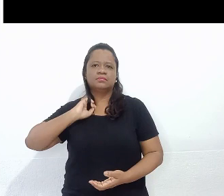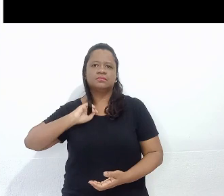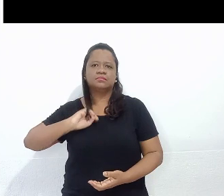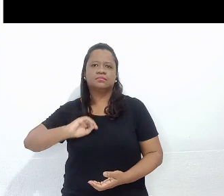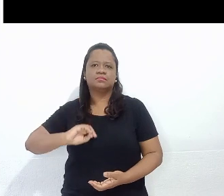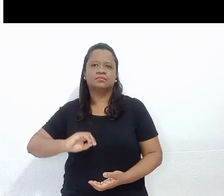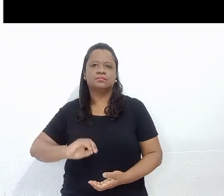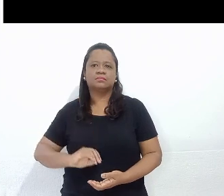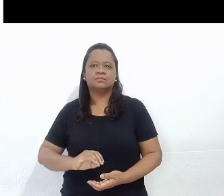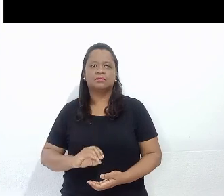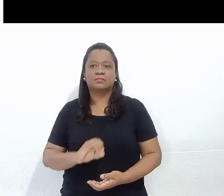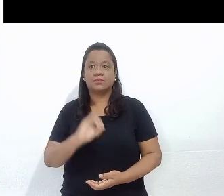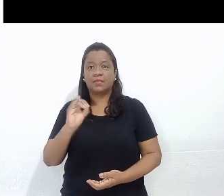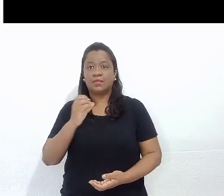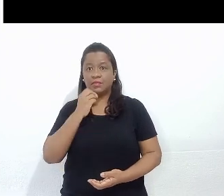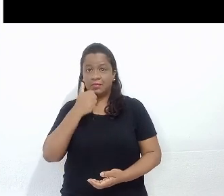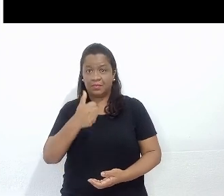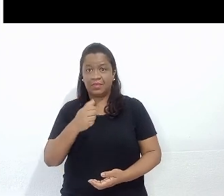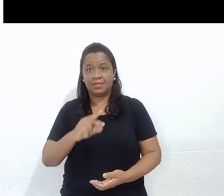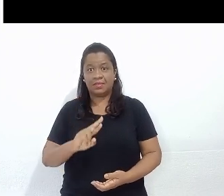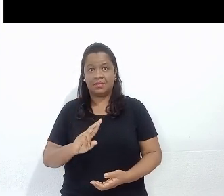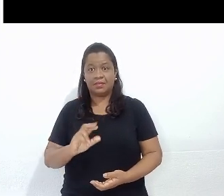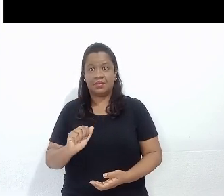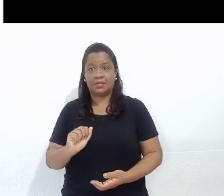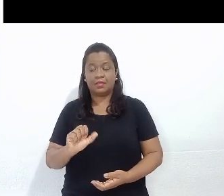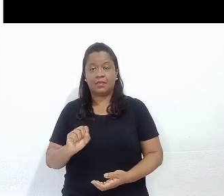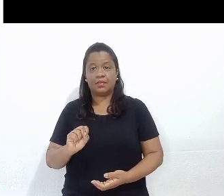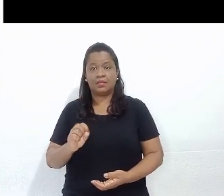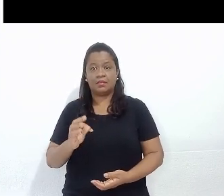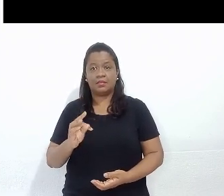E aí, tudo bem, Justicinha? Legal?